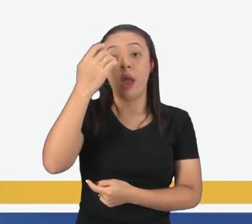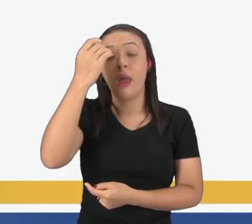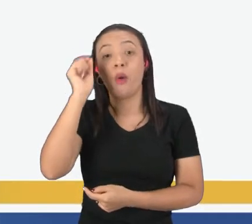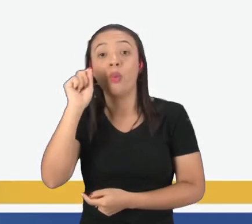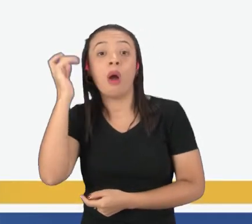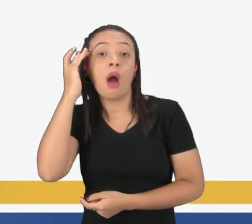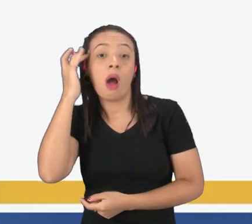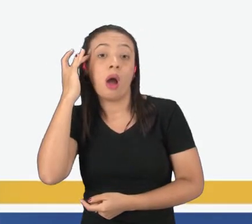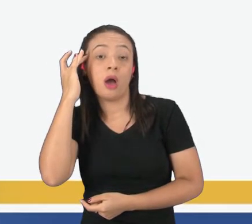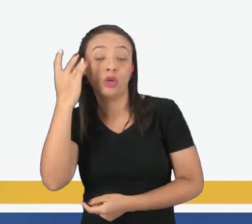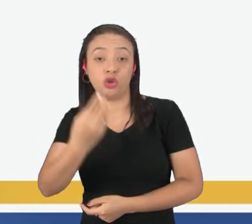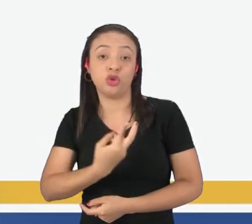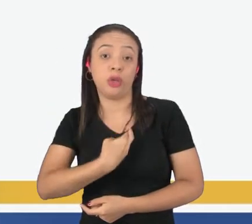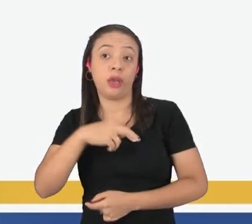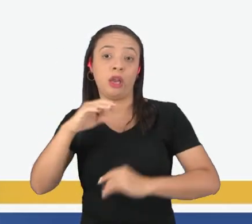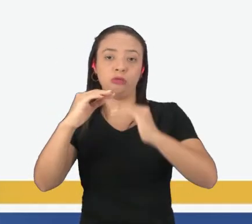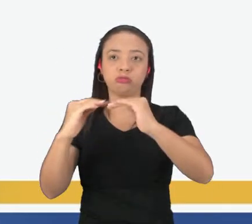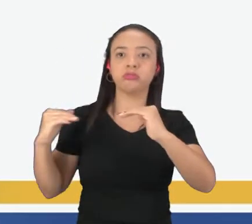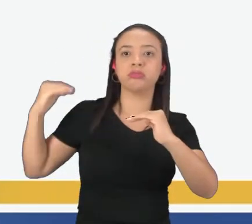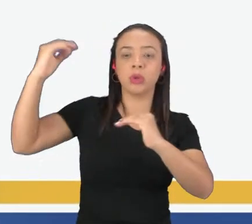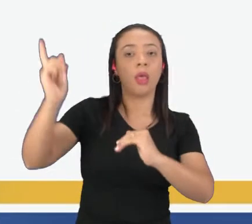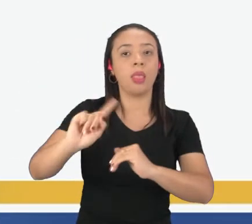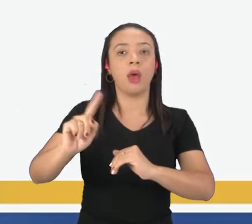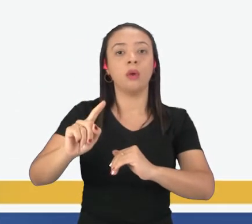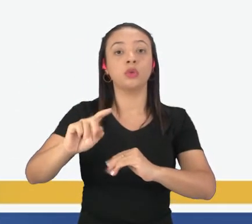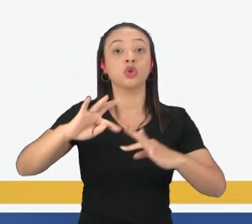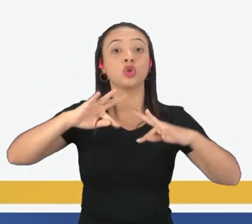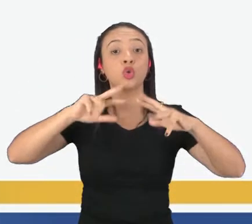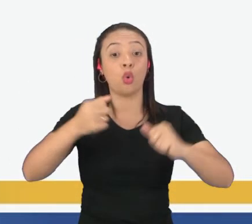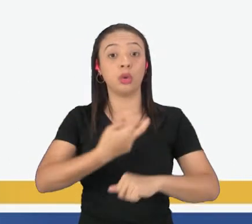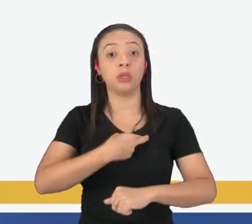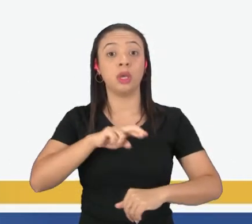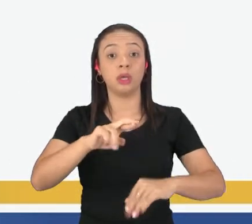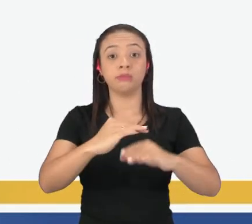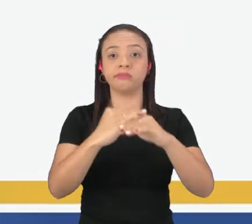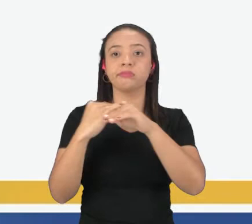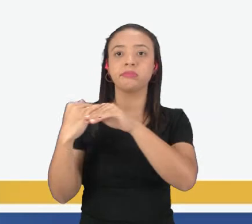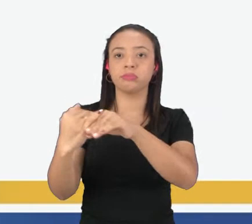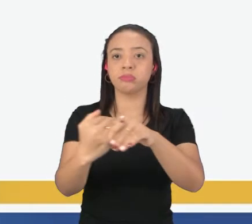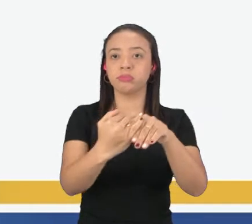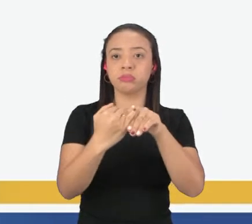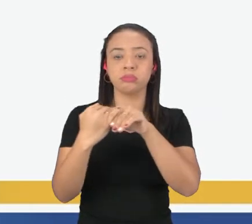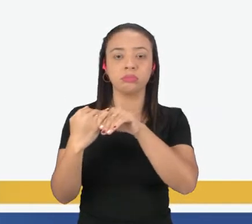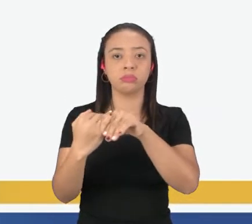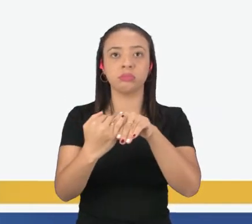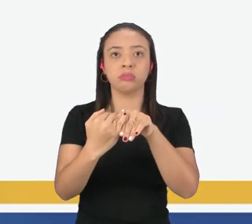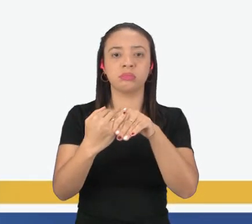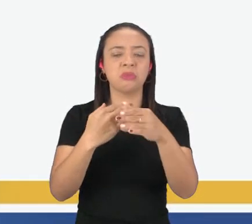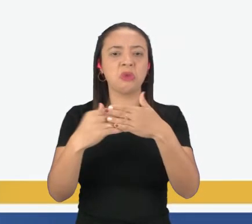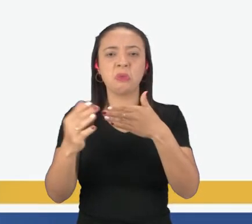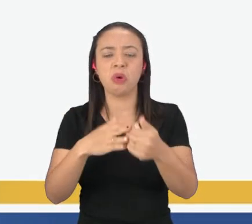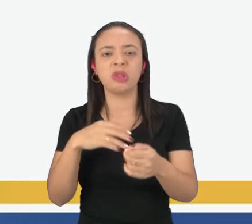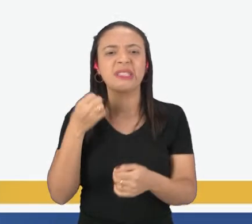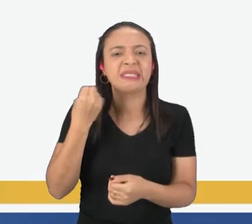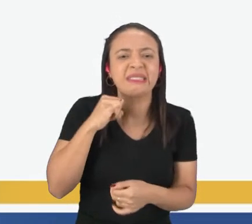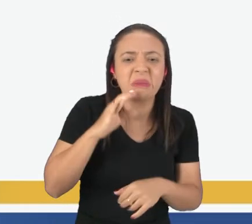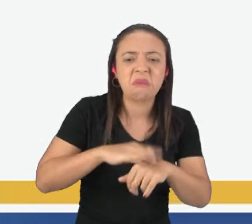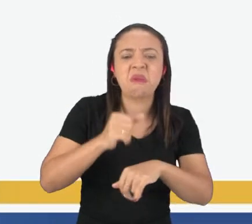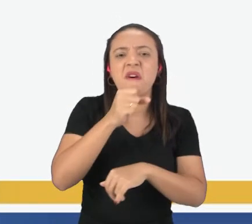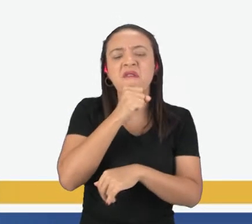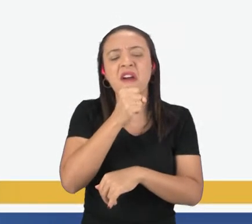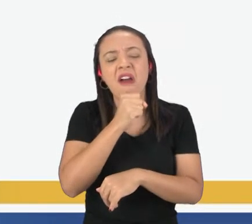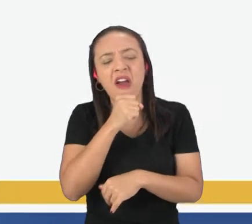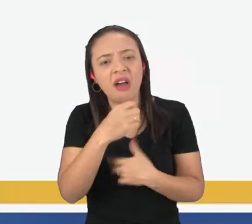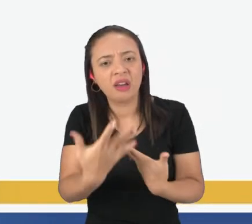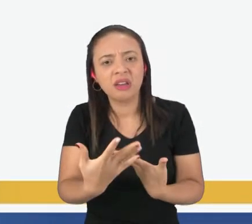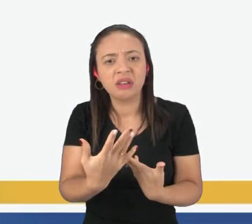as outras, todas as religiões se equivalem, independente da quantidade de adeptos, da abrangência dela, da antiguidade dela.